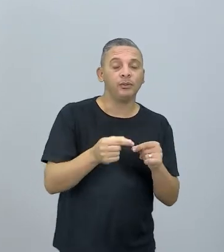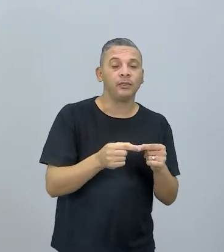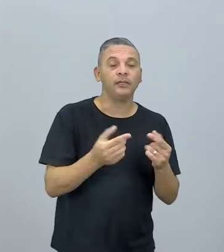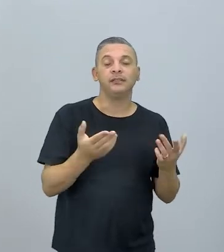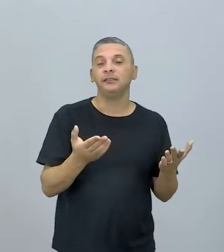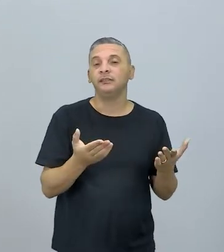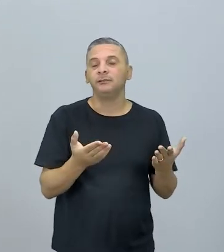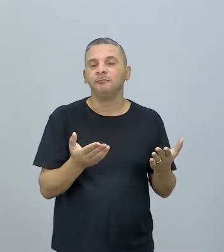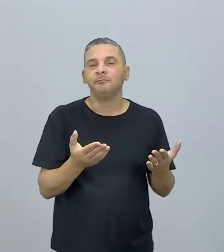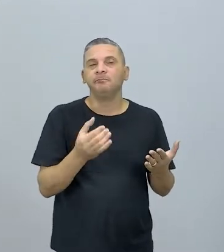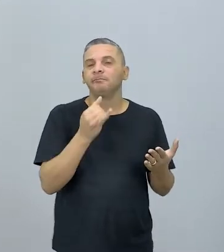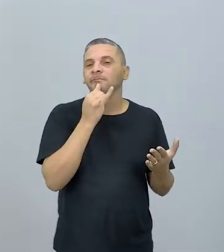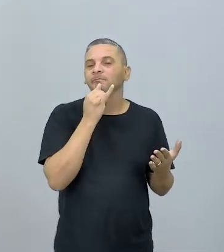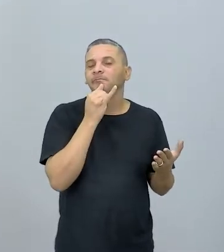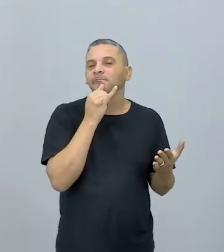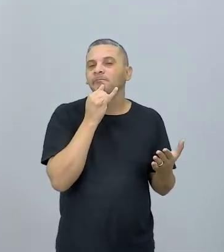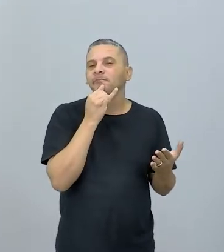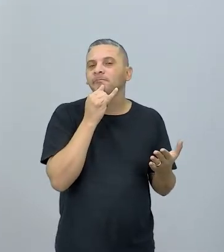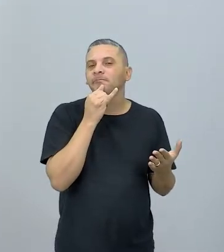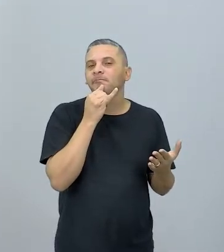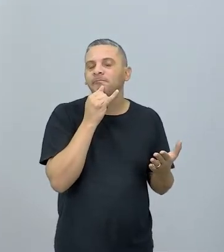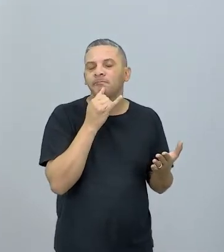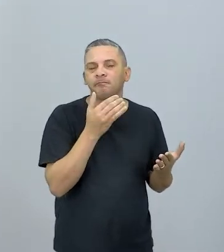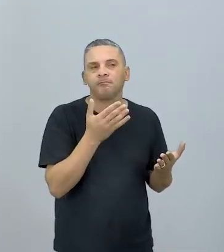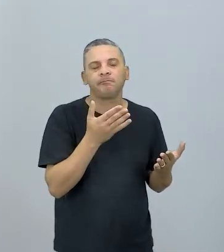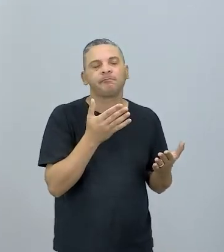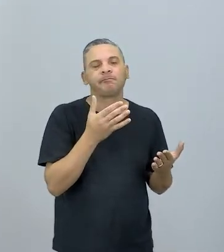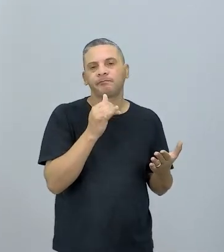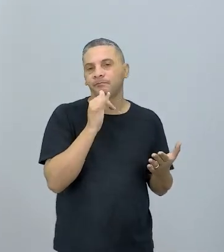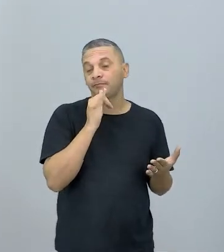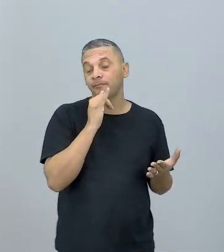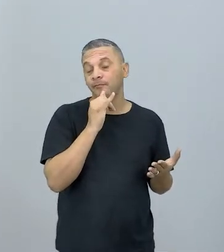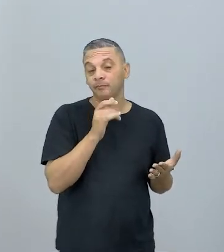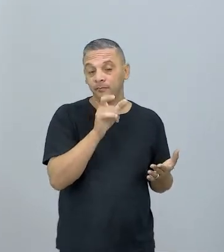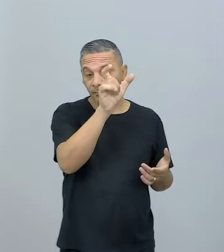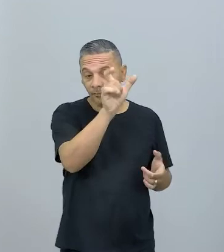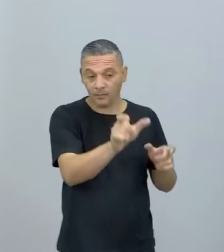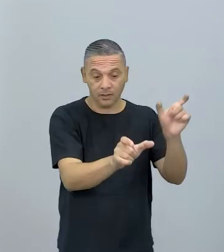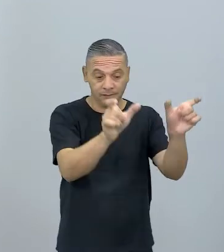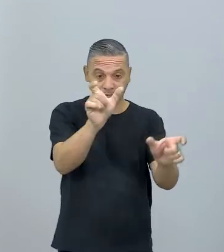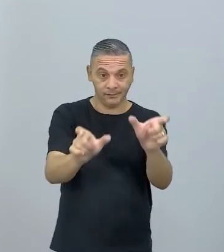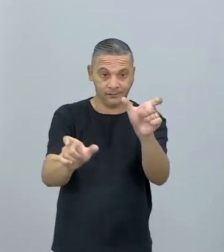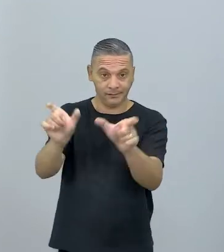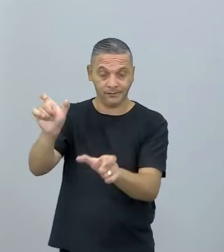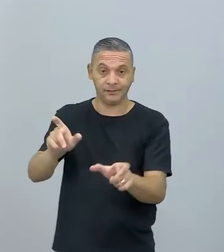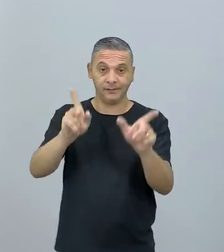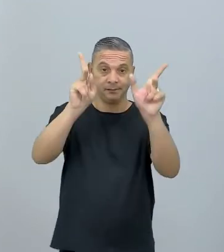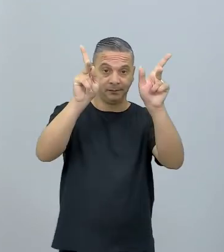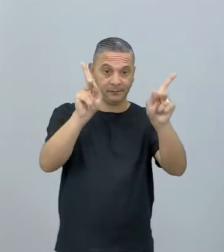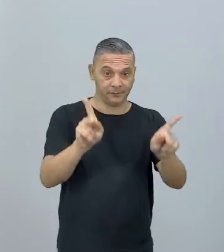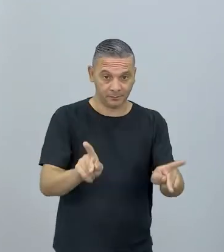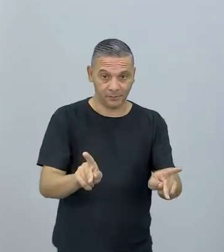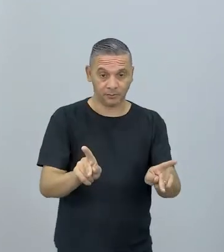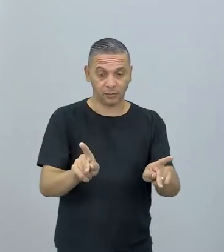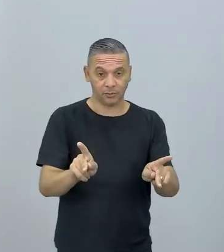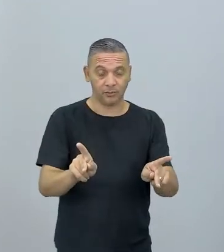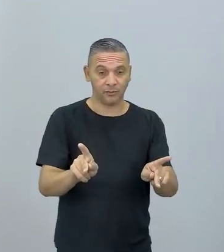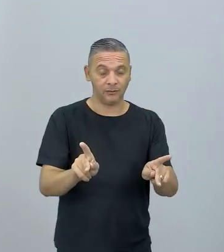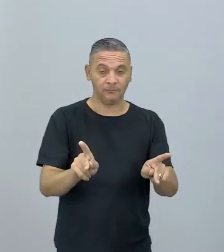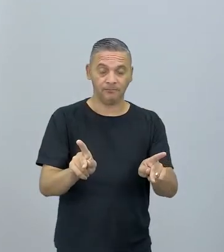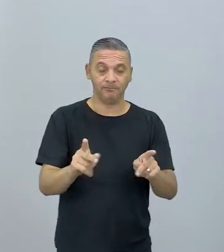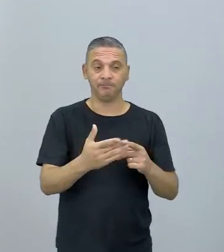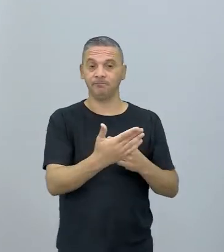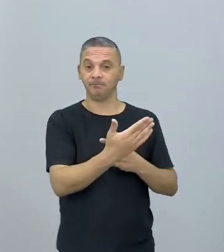gerais, era saber justamente se as pessoas que